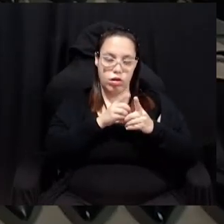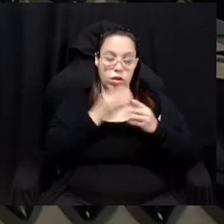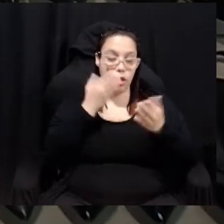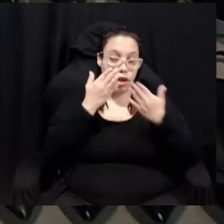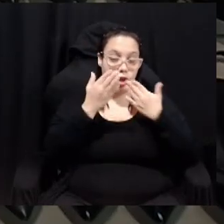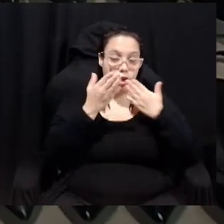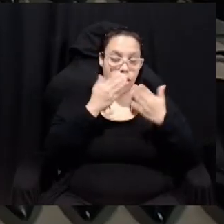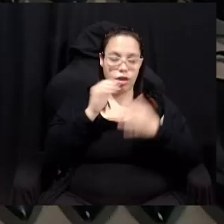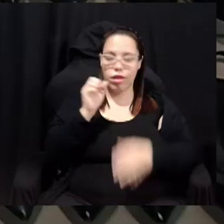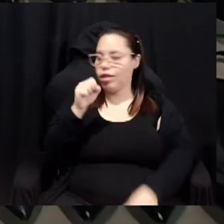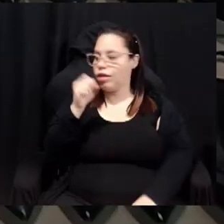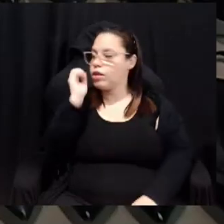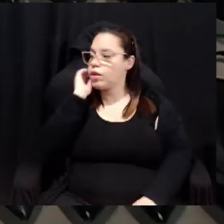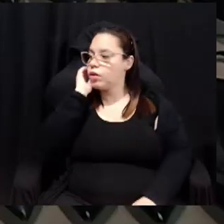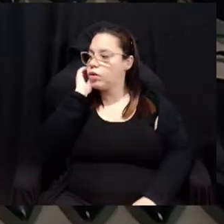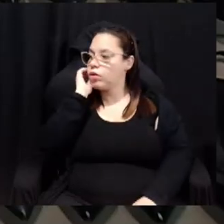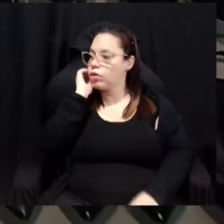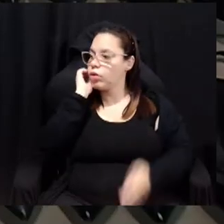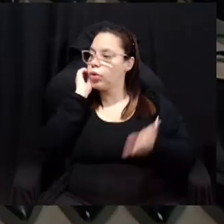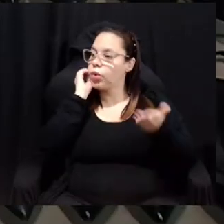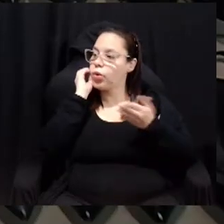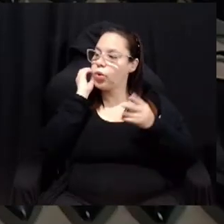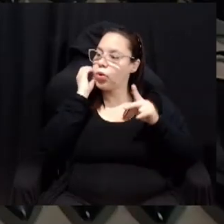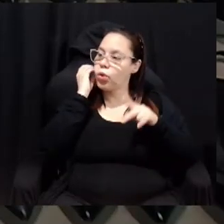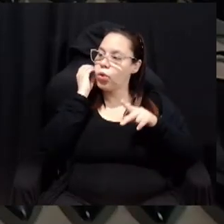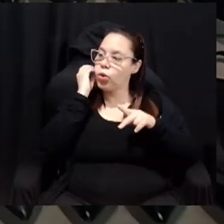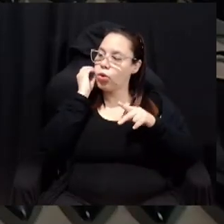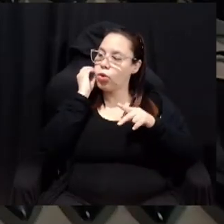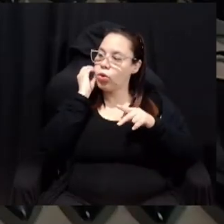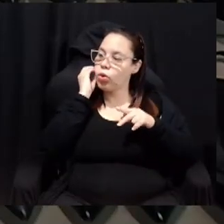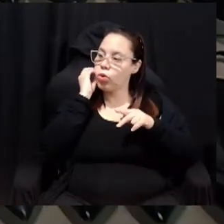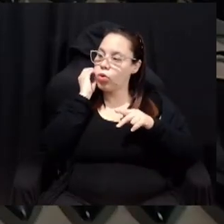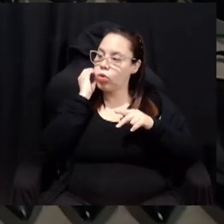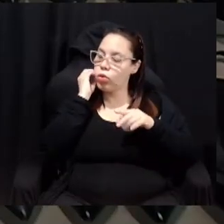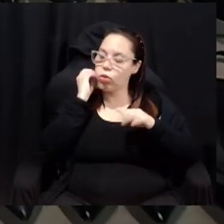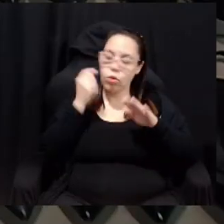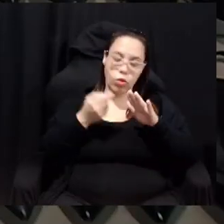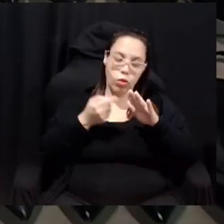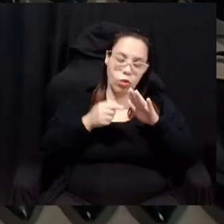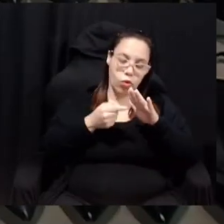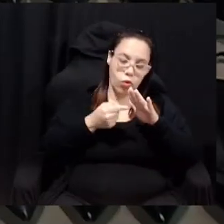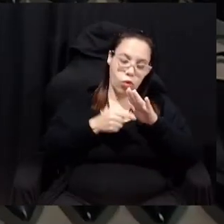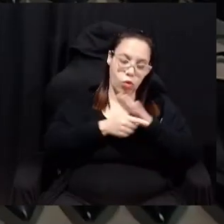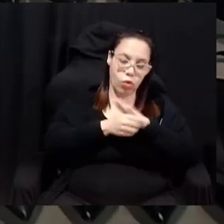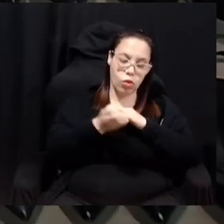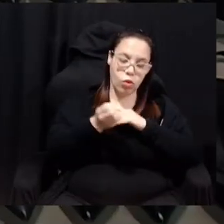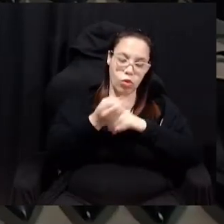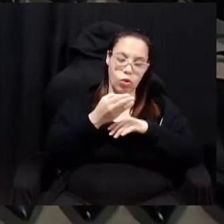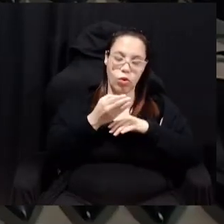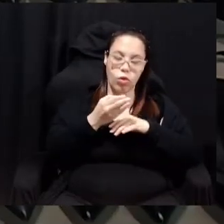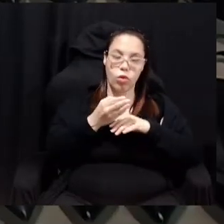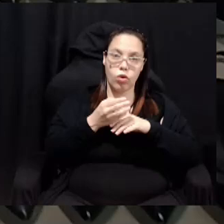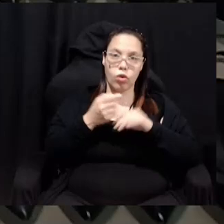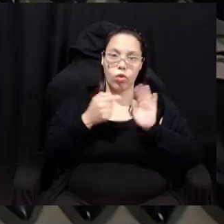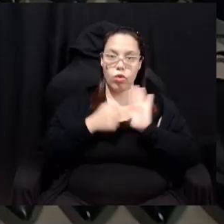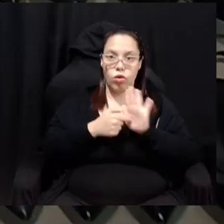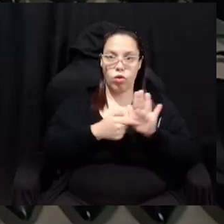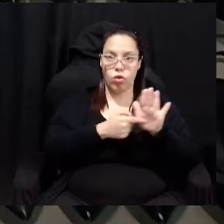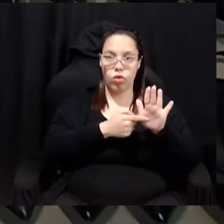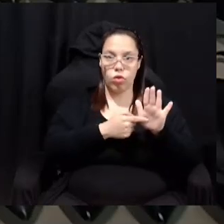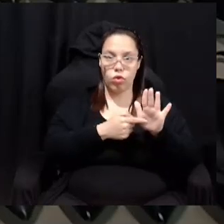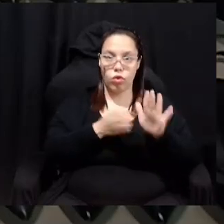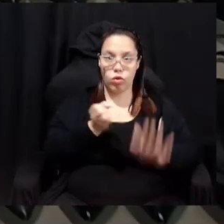sim. Hoje, na verdade, eu estou mergulhando de novo numa nova onda dentro da consultoria de imagem, que é um processo super novo